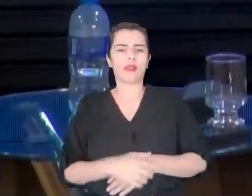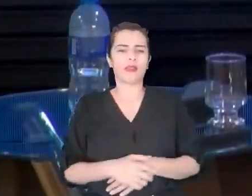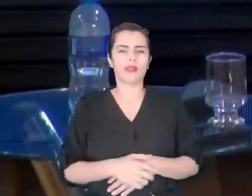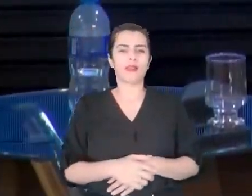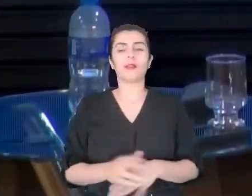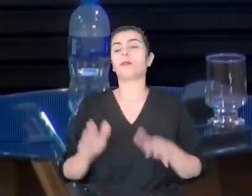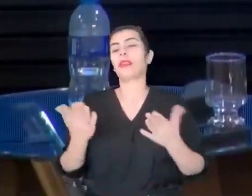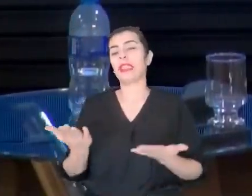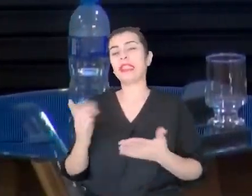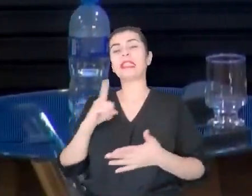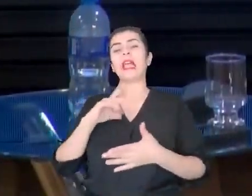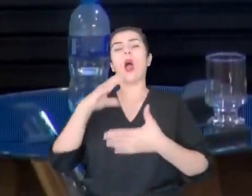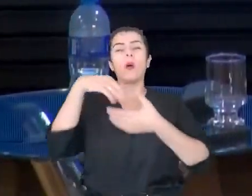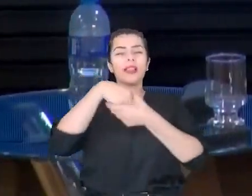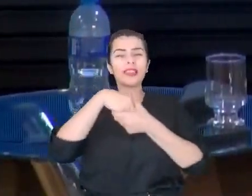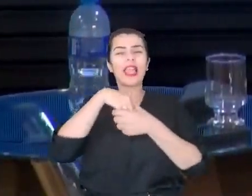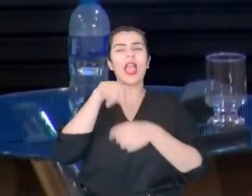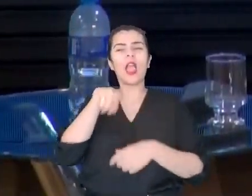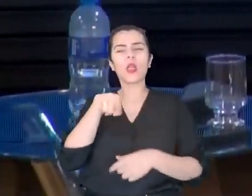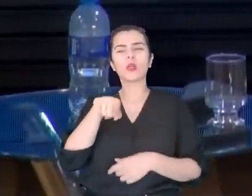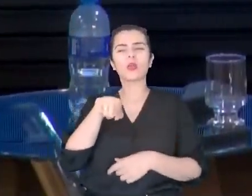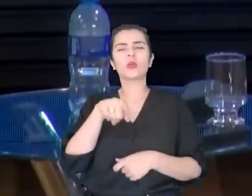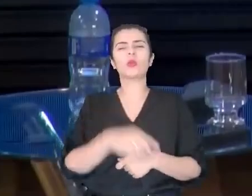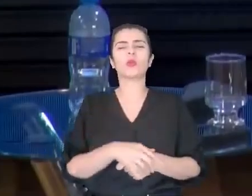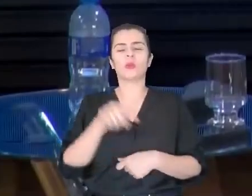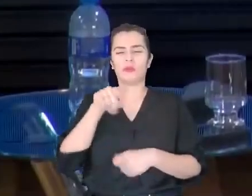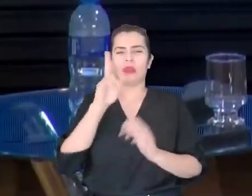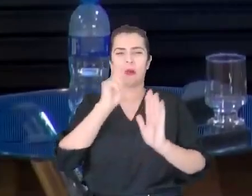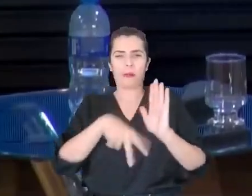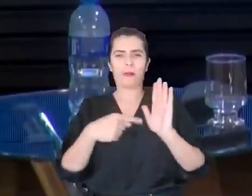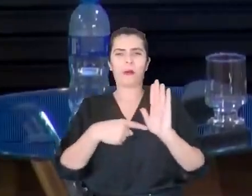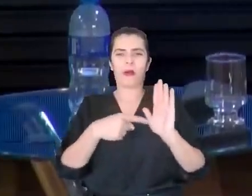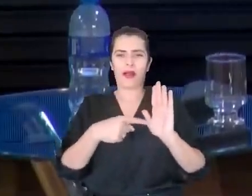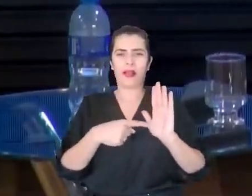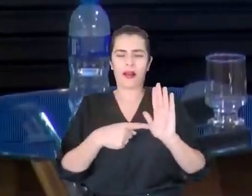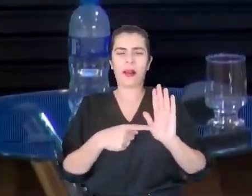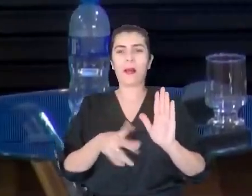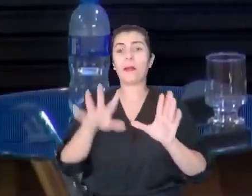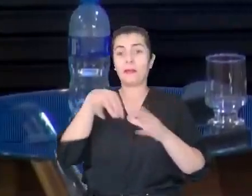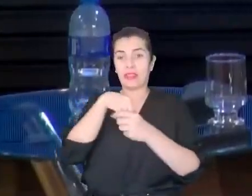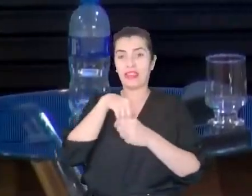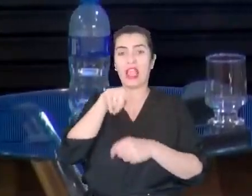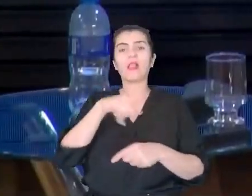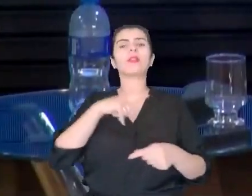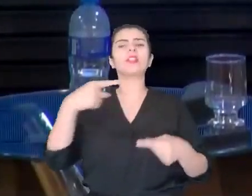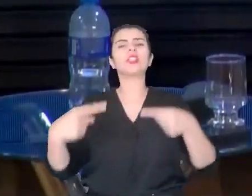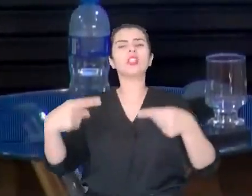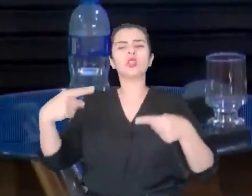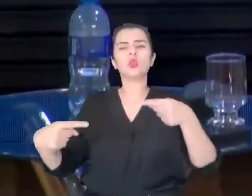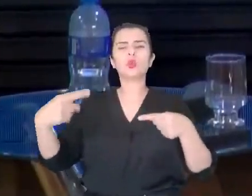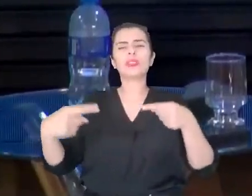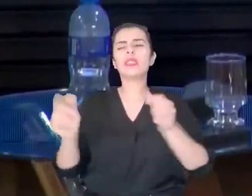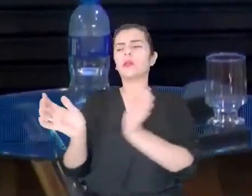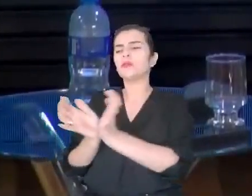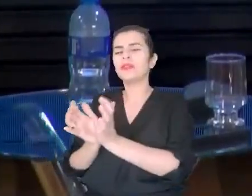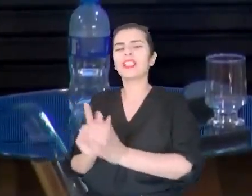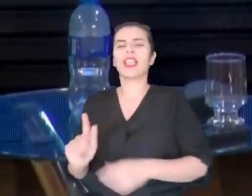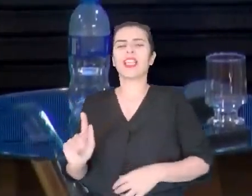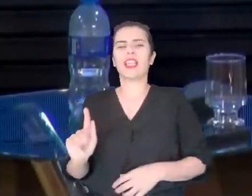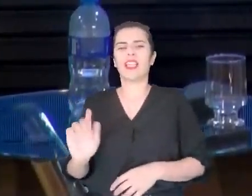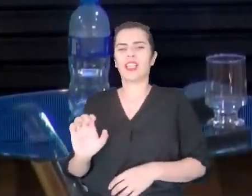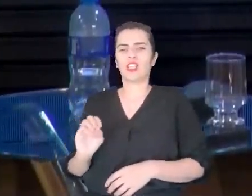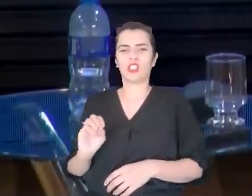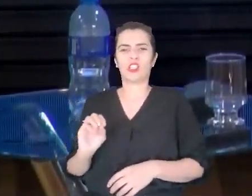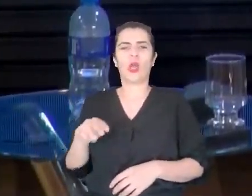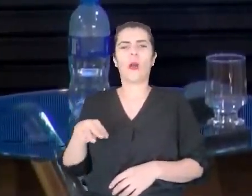dentro desse programa, por exemplo, né, em discussões com a turma de geometalurgia, por exemplo, eles